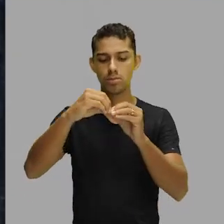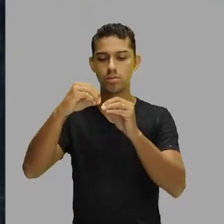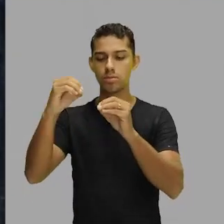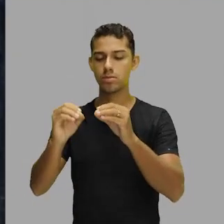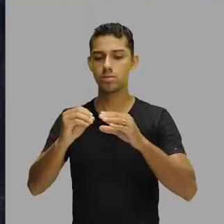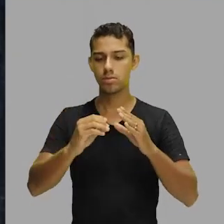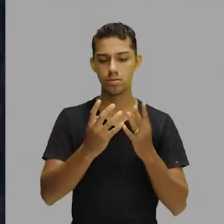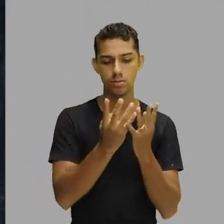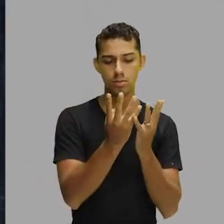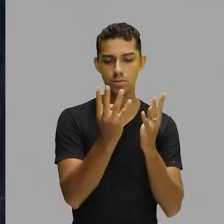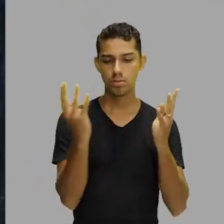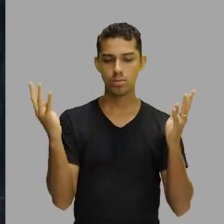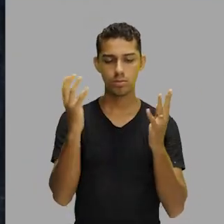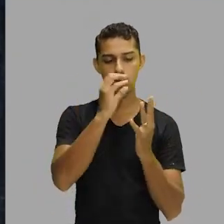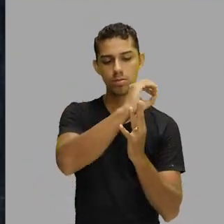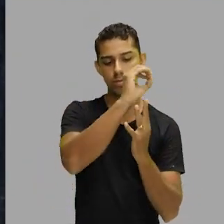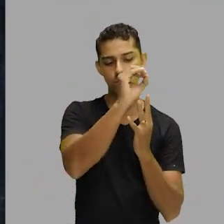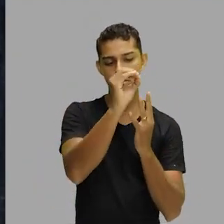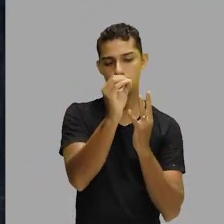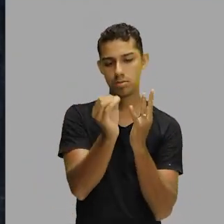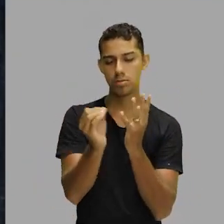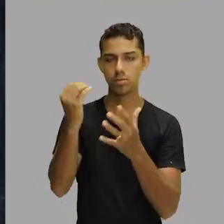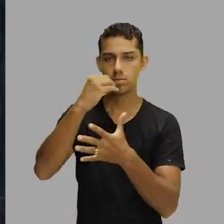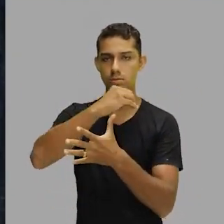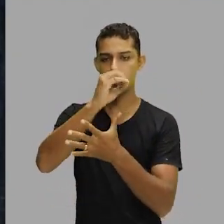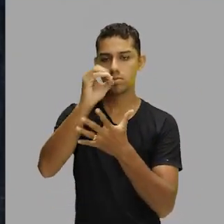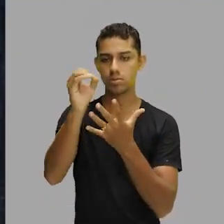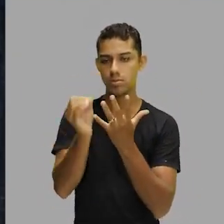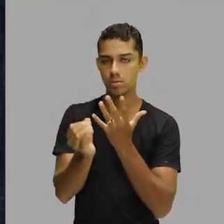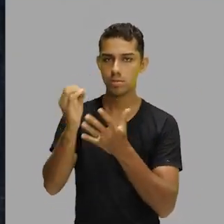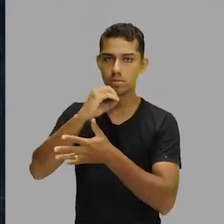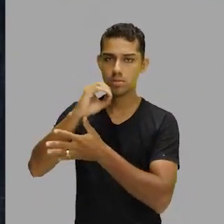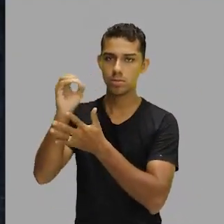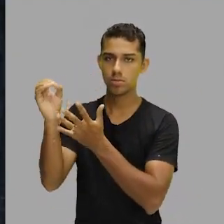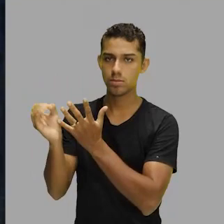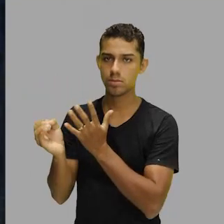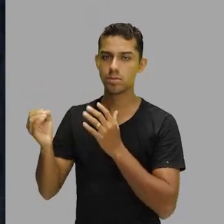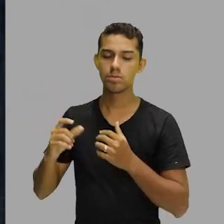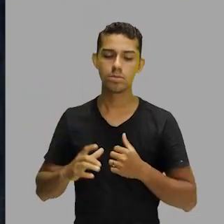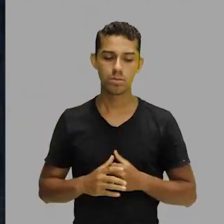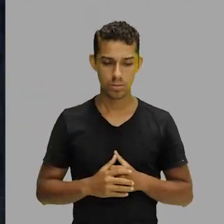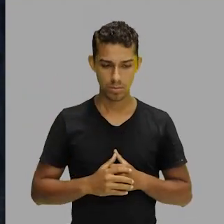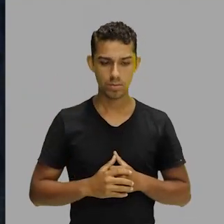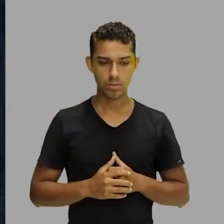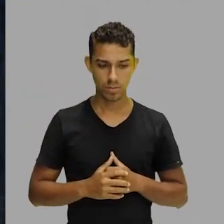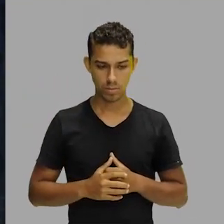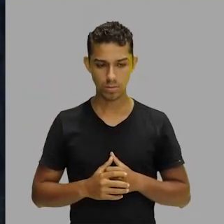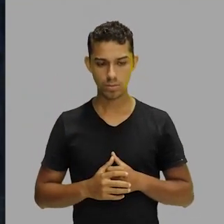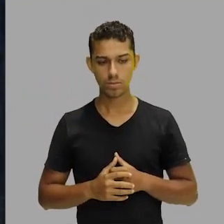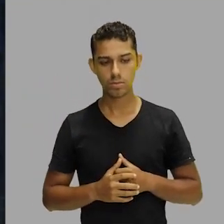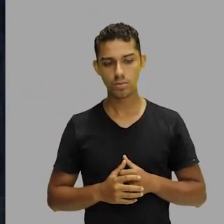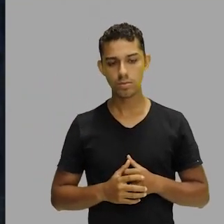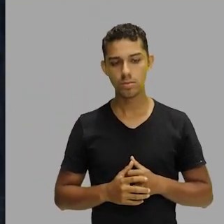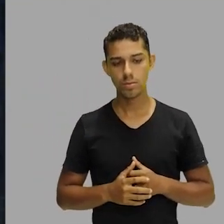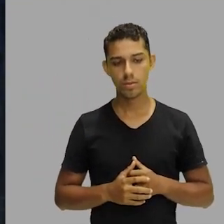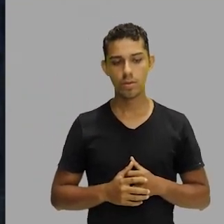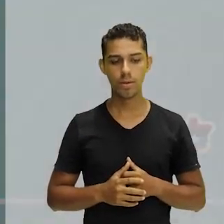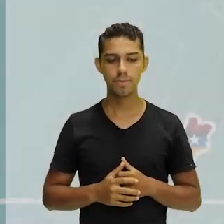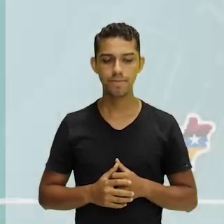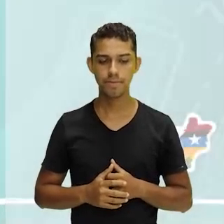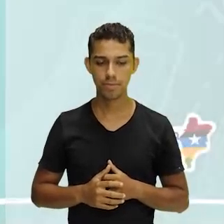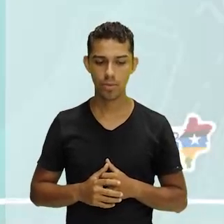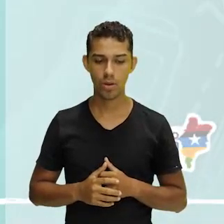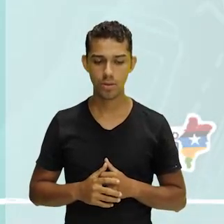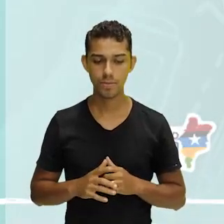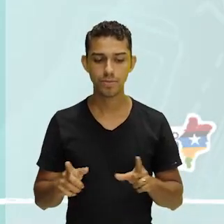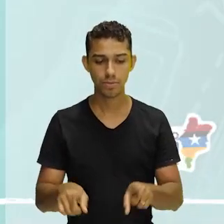indiana, né? Várias células com formato de cocos vai formar essa fila indiana aí também.